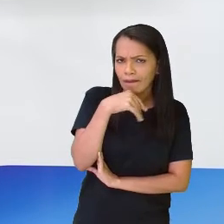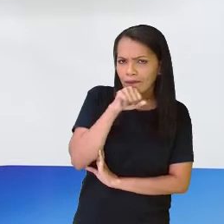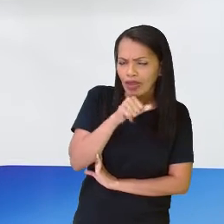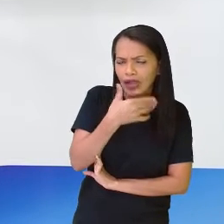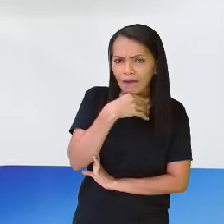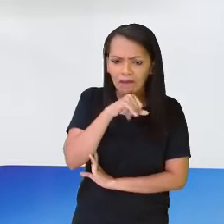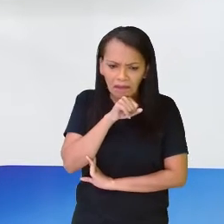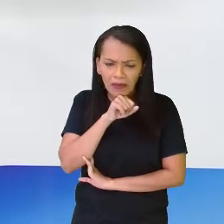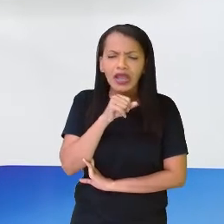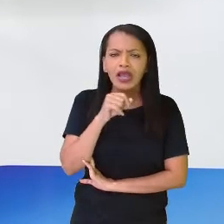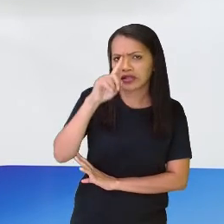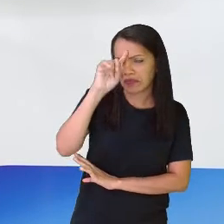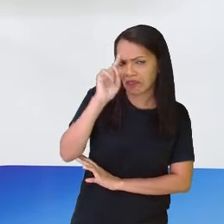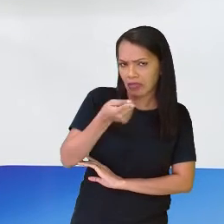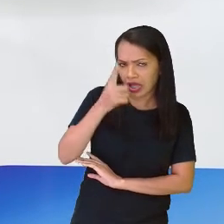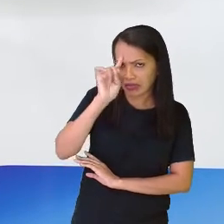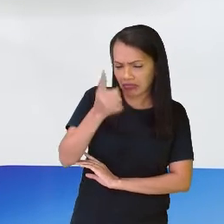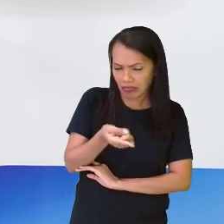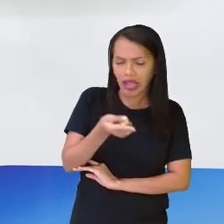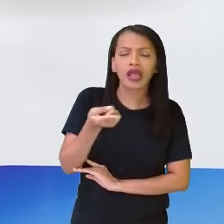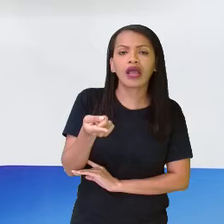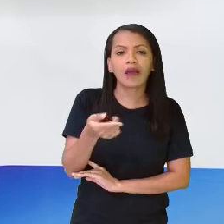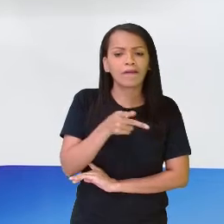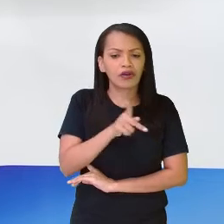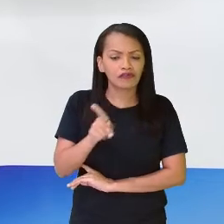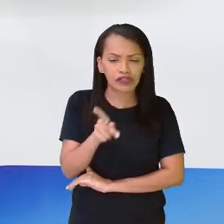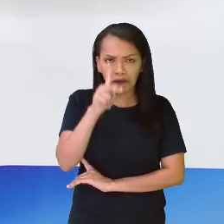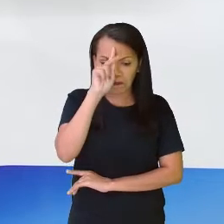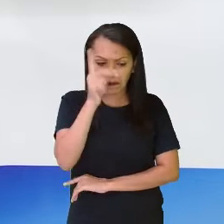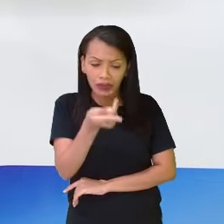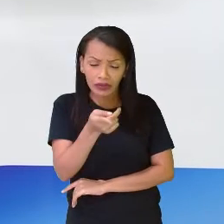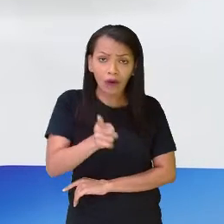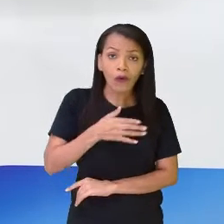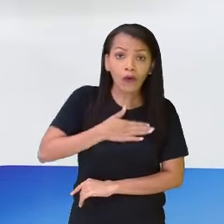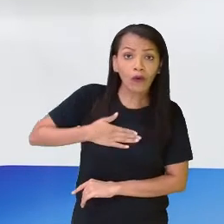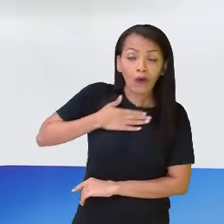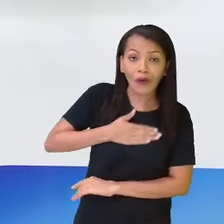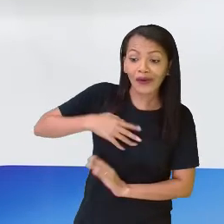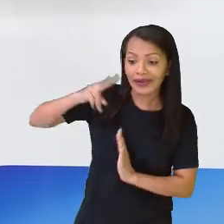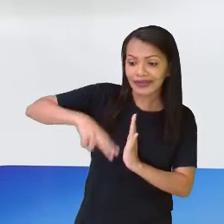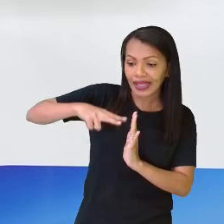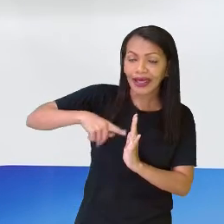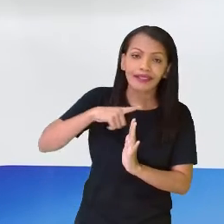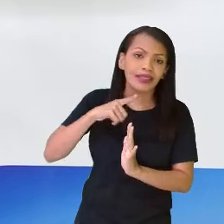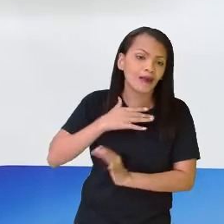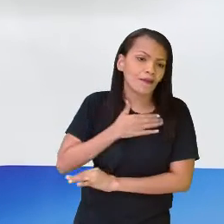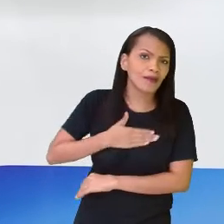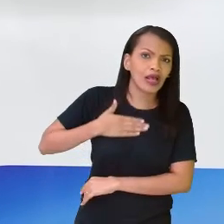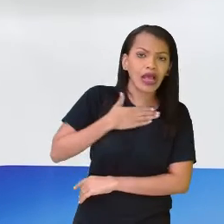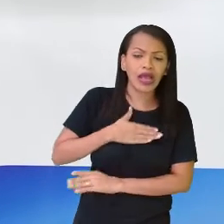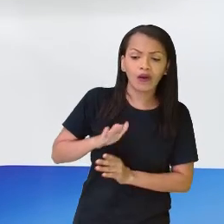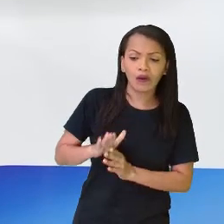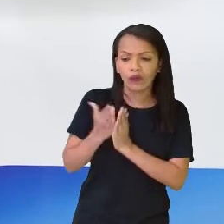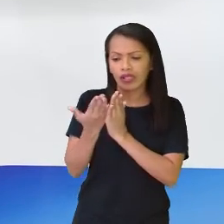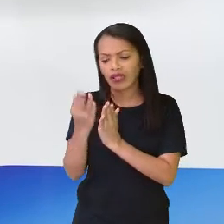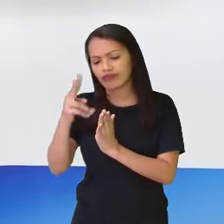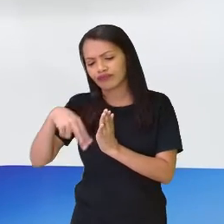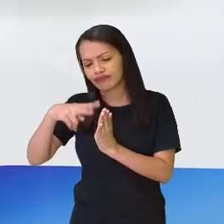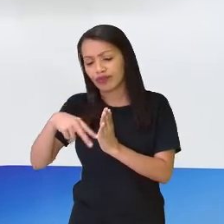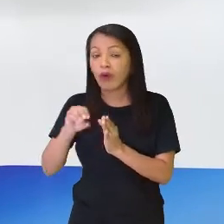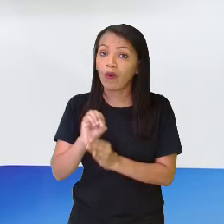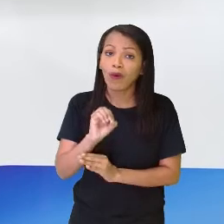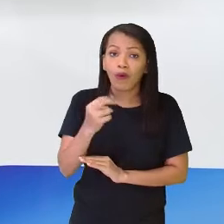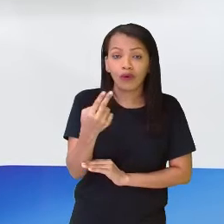teu responsável praticamente obriga. Não, gostar de ler, pegar um livro, ter aquele prazer, ou um livro, ou no próprio celular, para